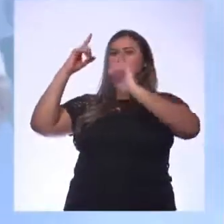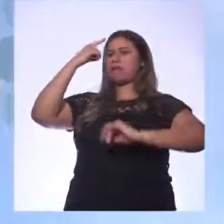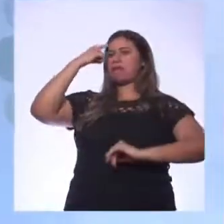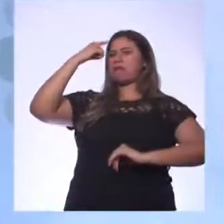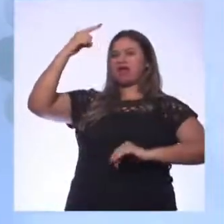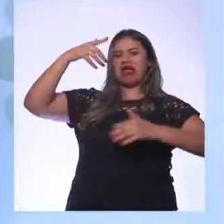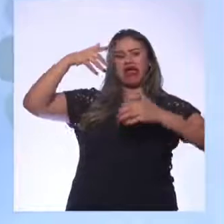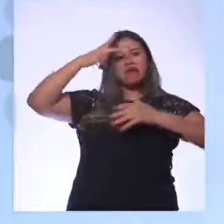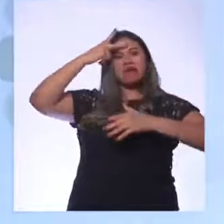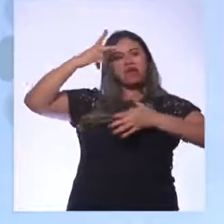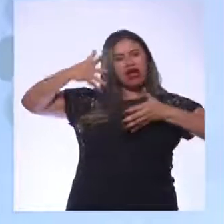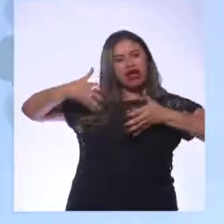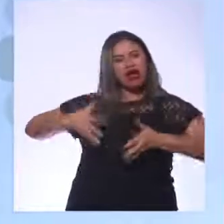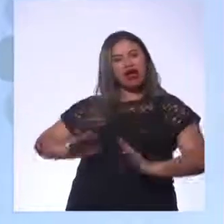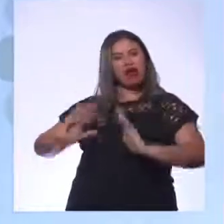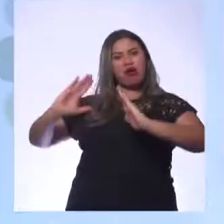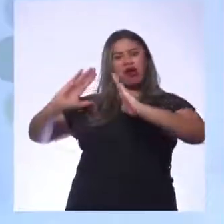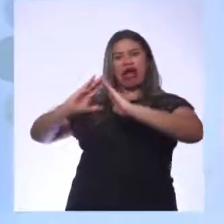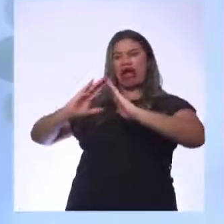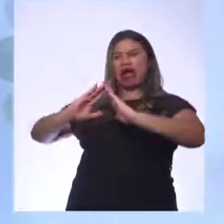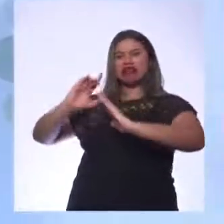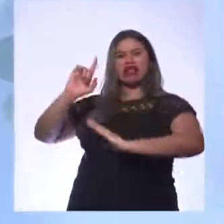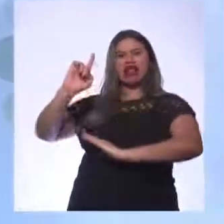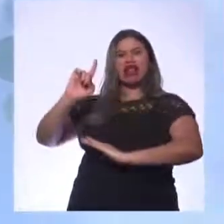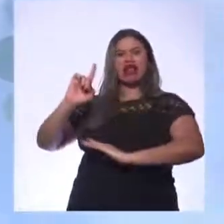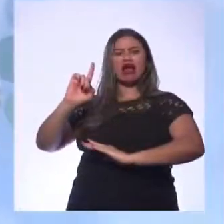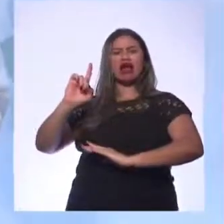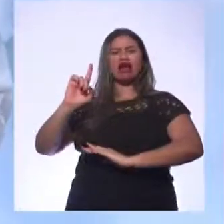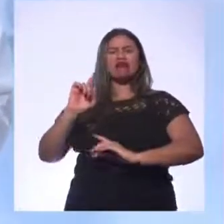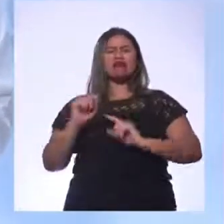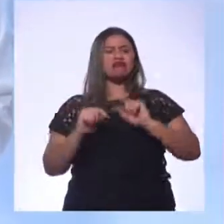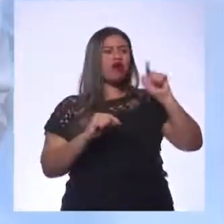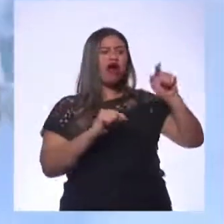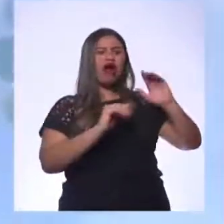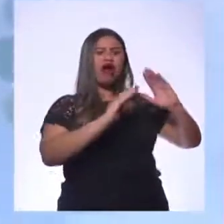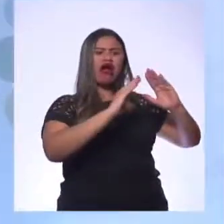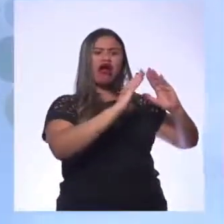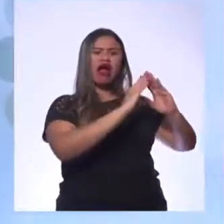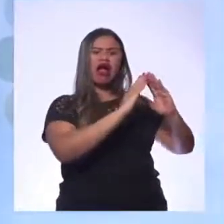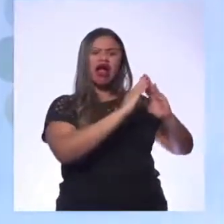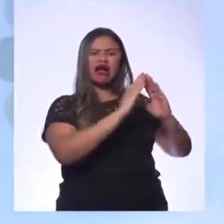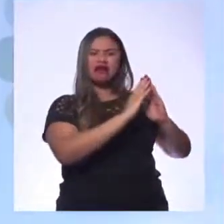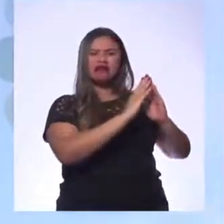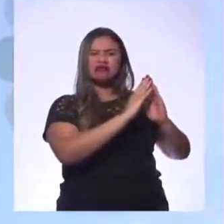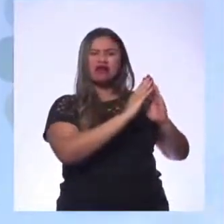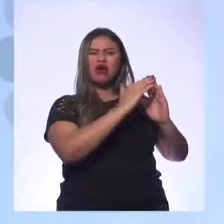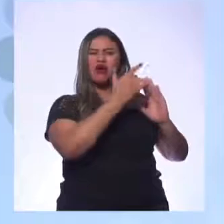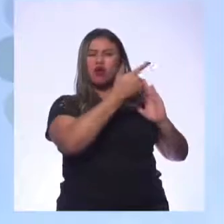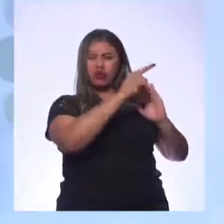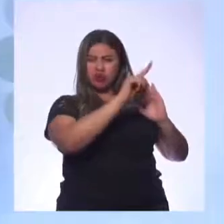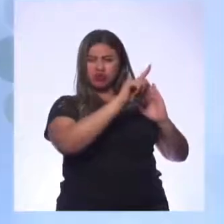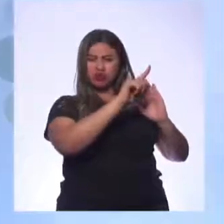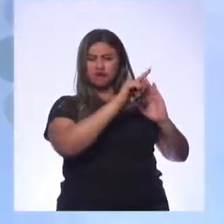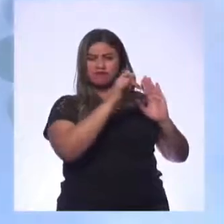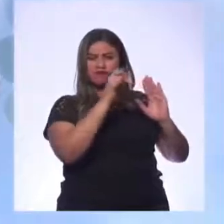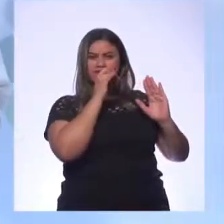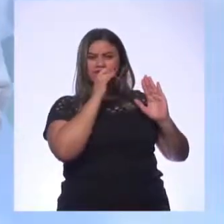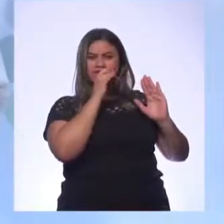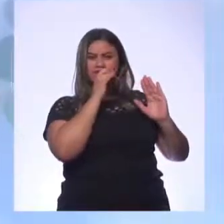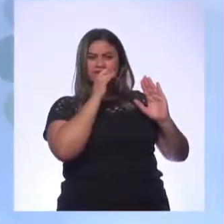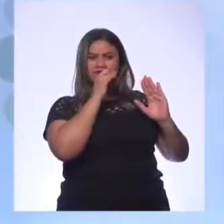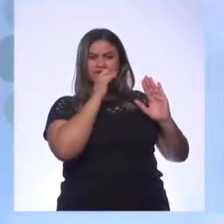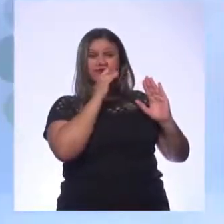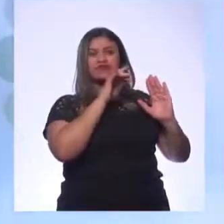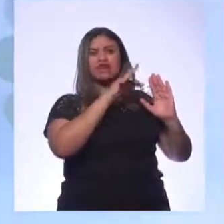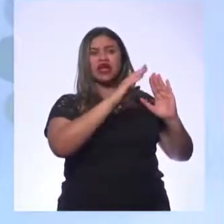nasceu nessa casa, ela tem exatamente a mesma oportunidade, as mesmas oportunidades, né, do que